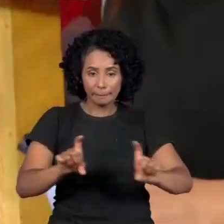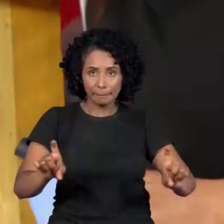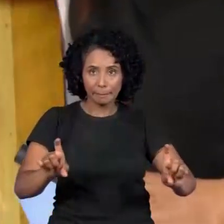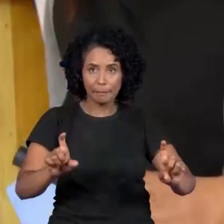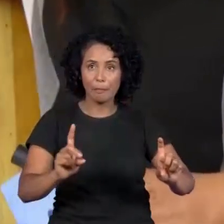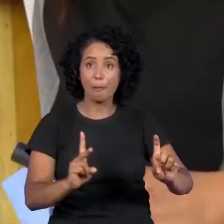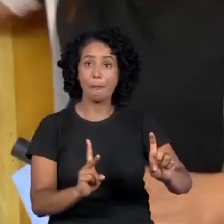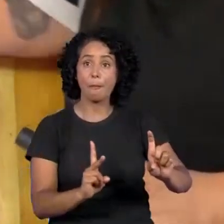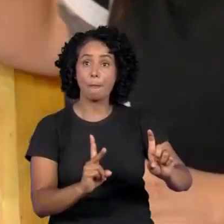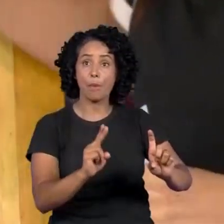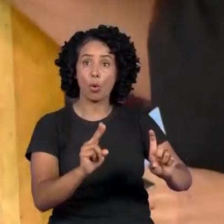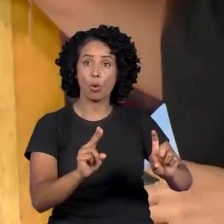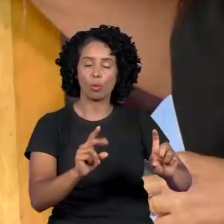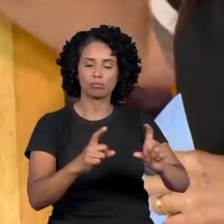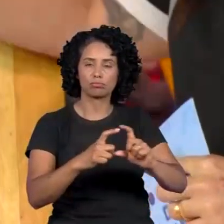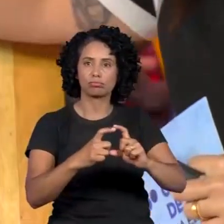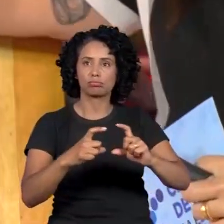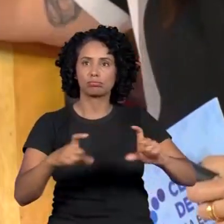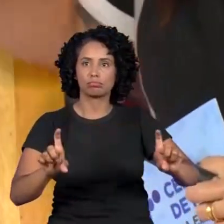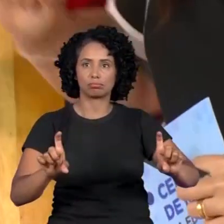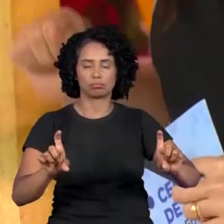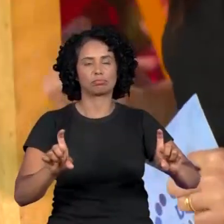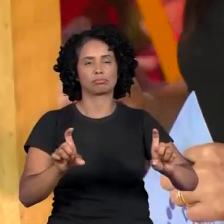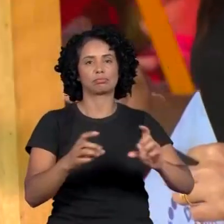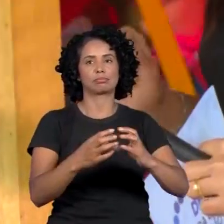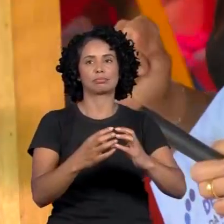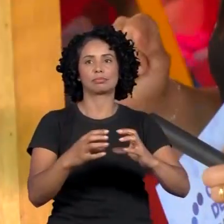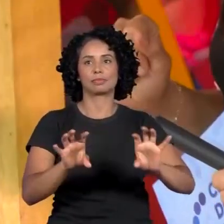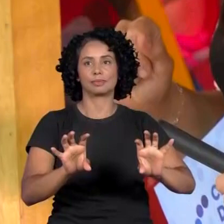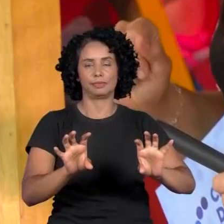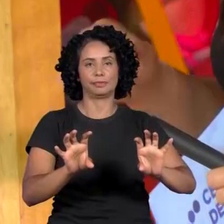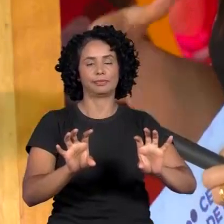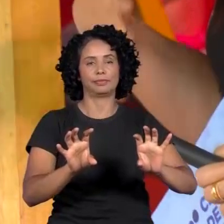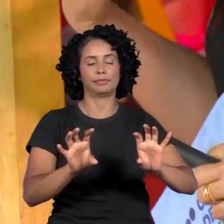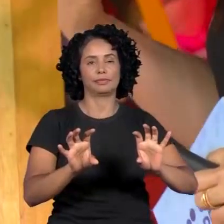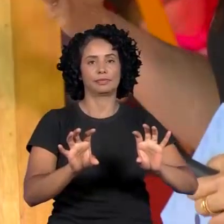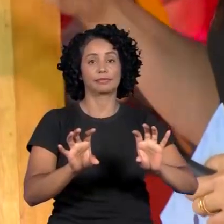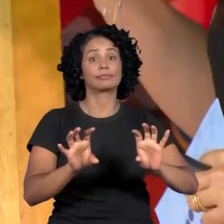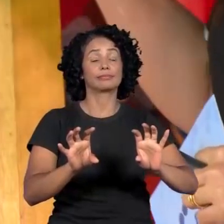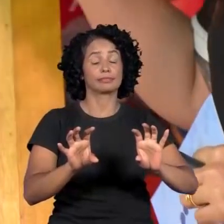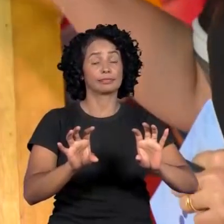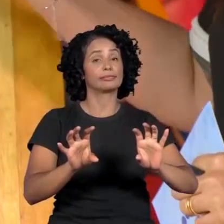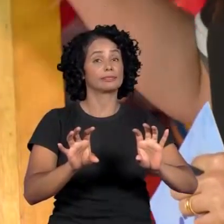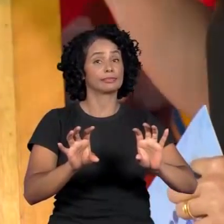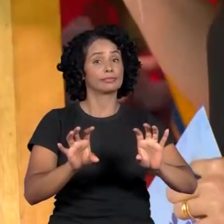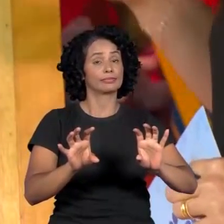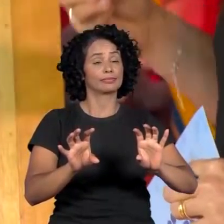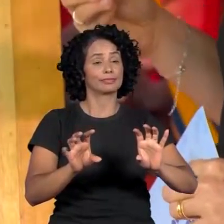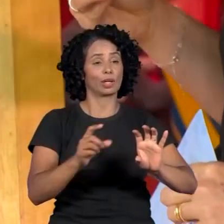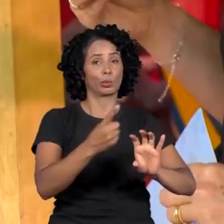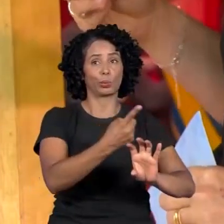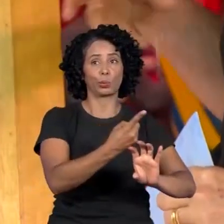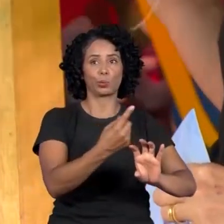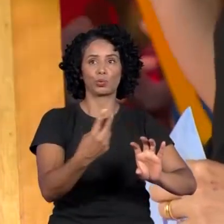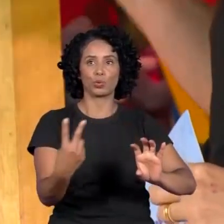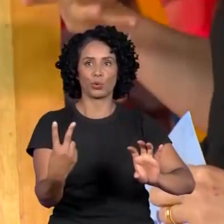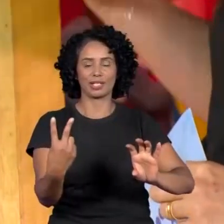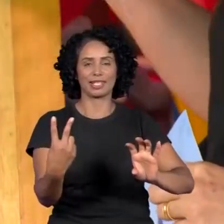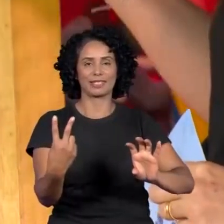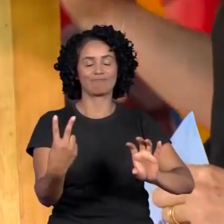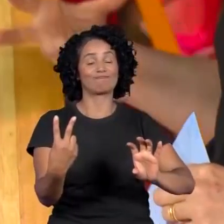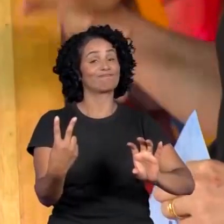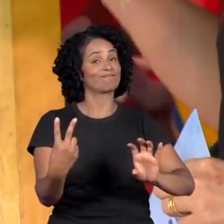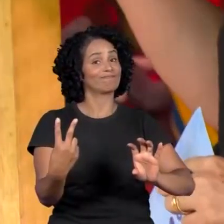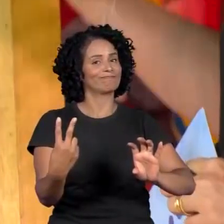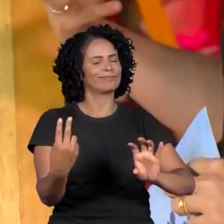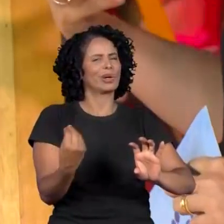Quantas partes eu dividi esse inteiro na segunda tira? Eu dividi em duas partes. Como